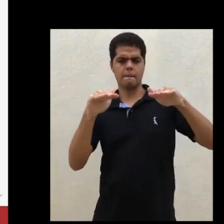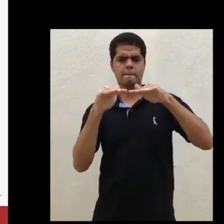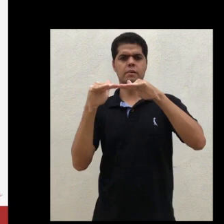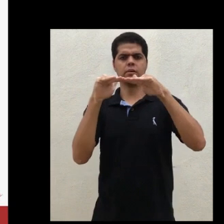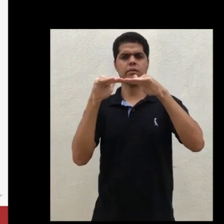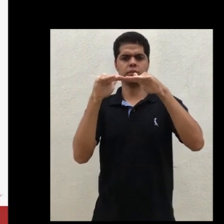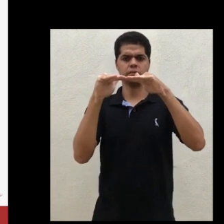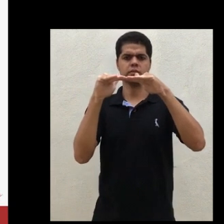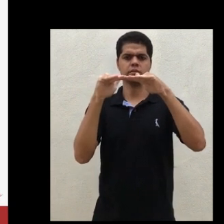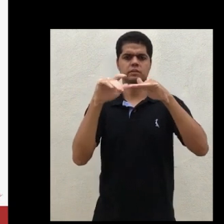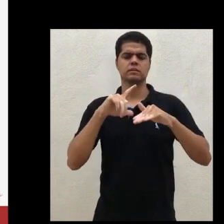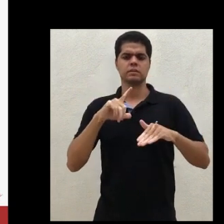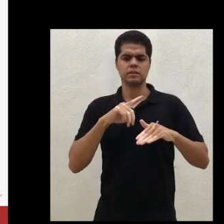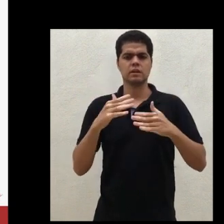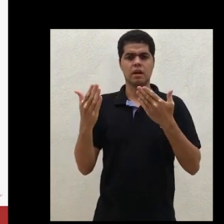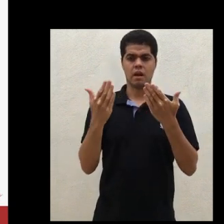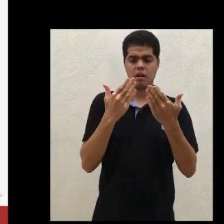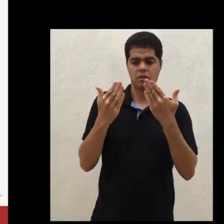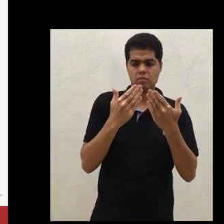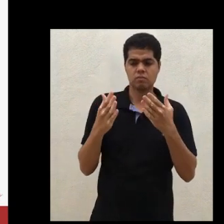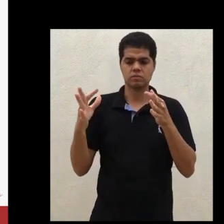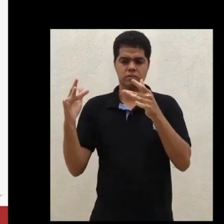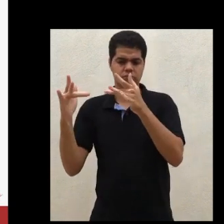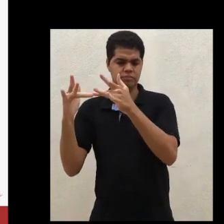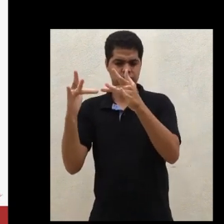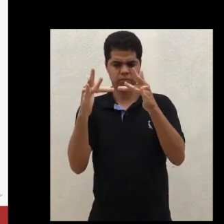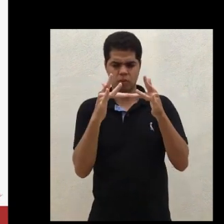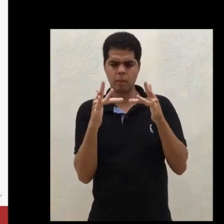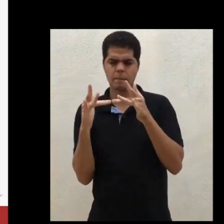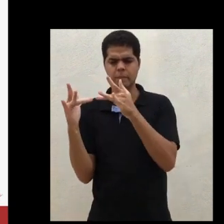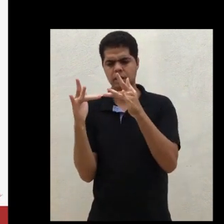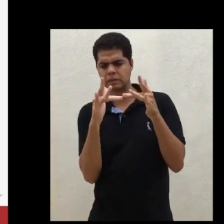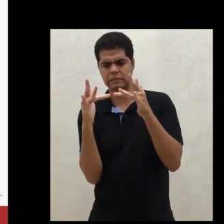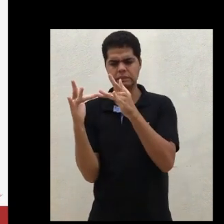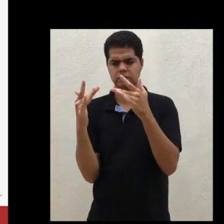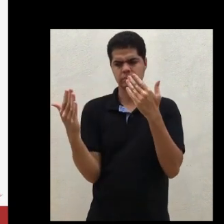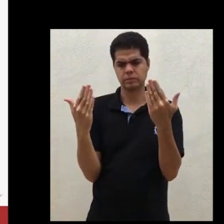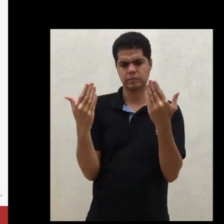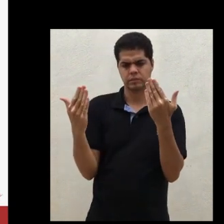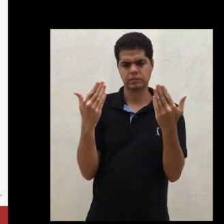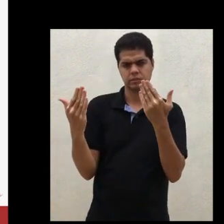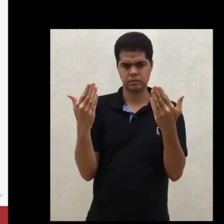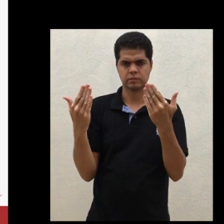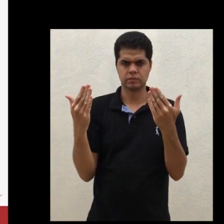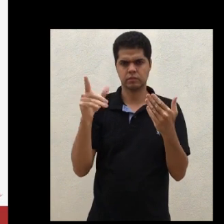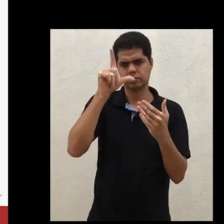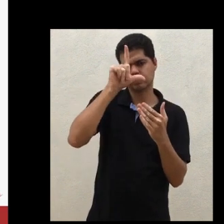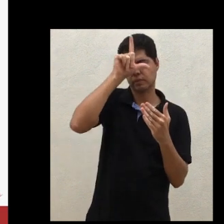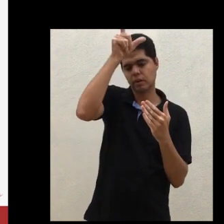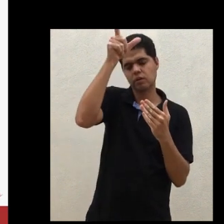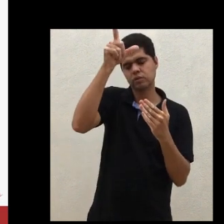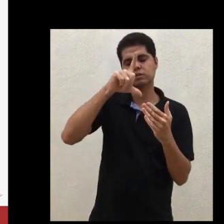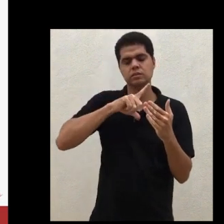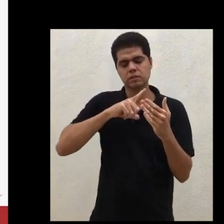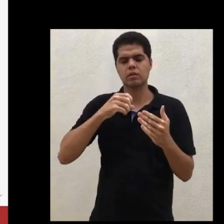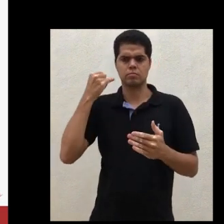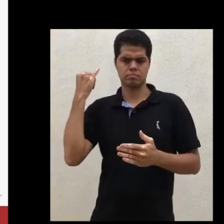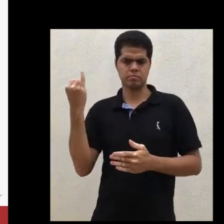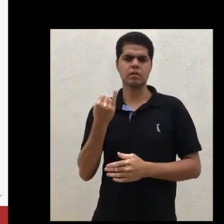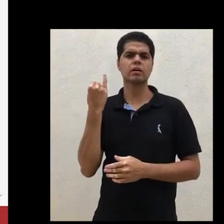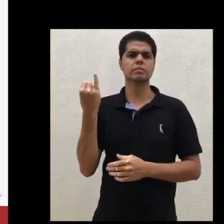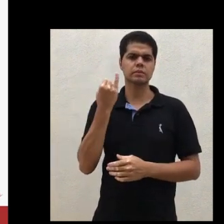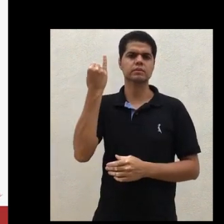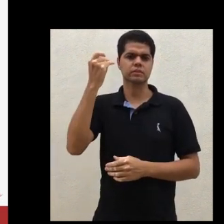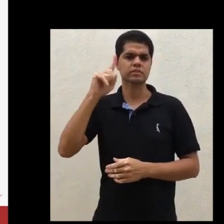Às vezes você utiliza também uma em combinação com a outra. Tá? Então você pega, por exemplo, lógica fuzzy, é uma